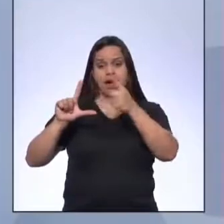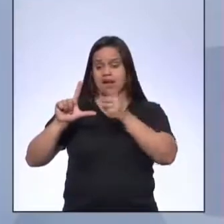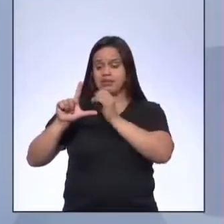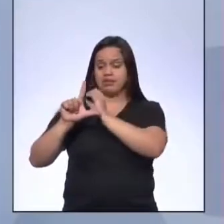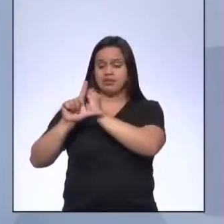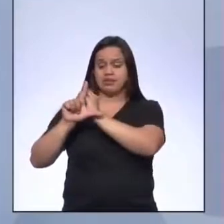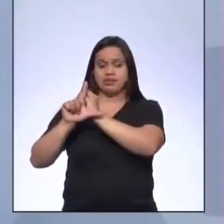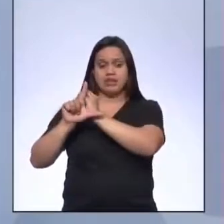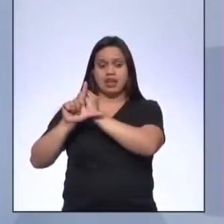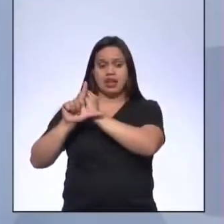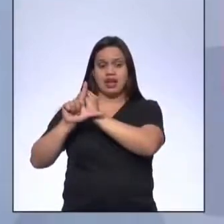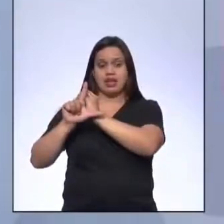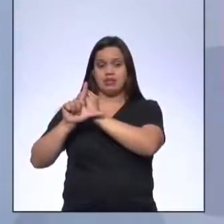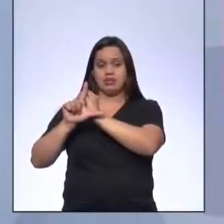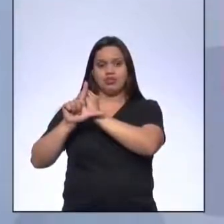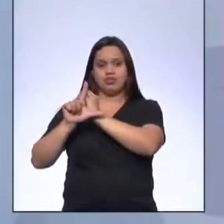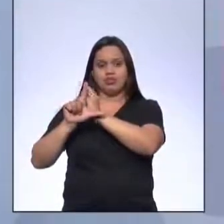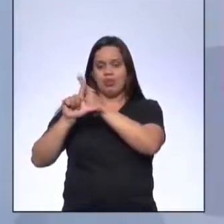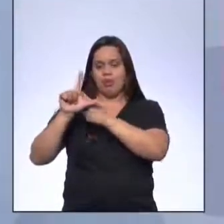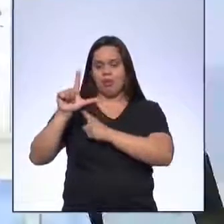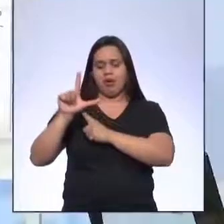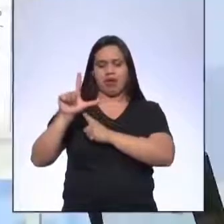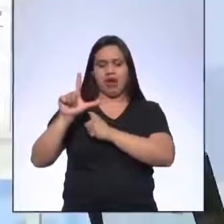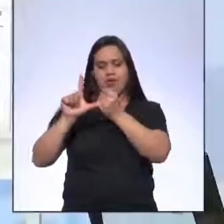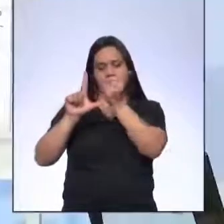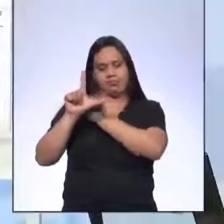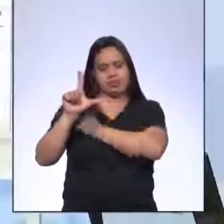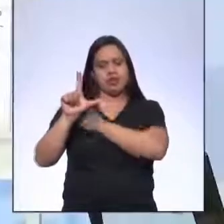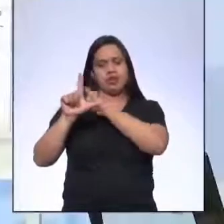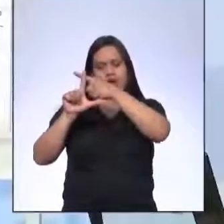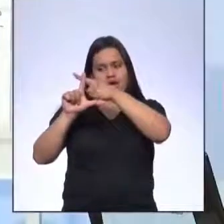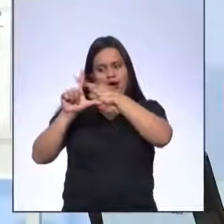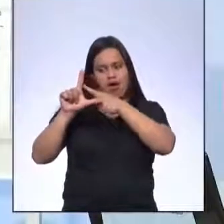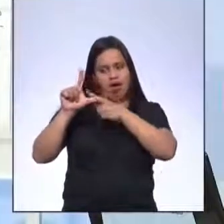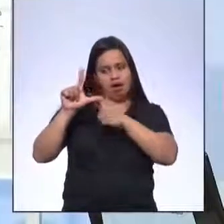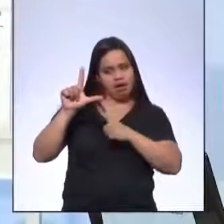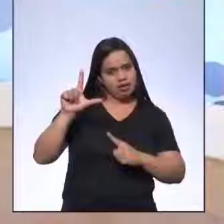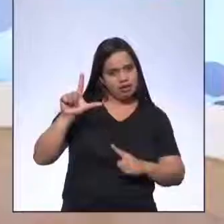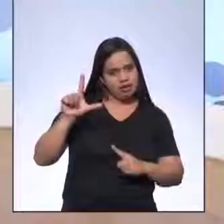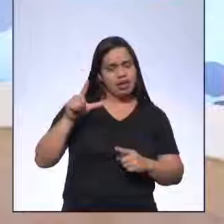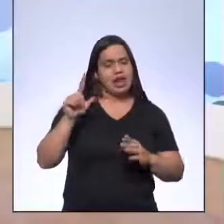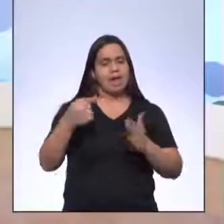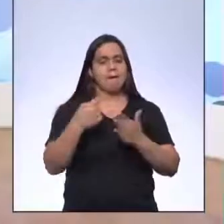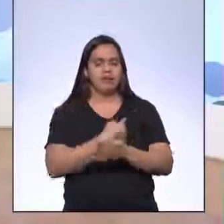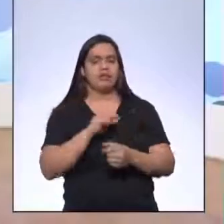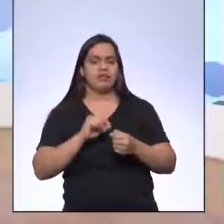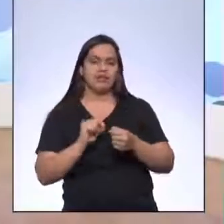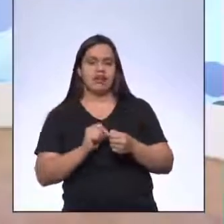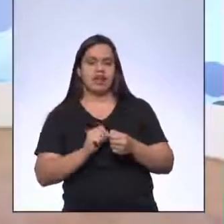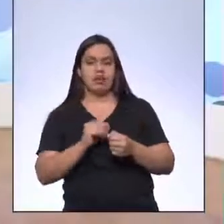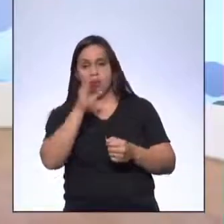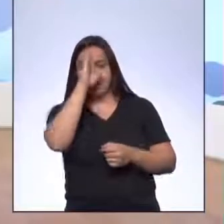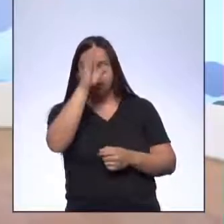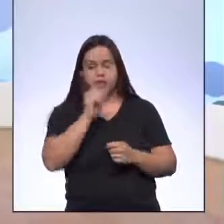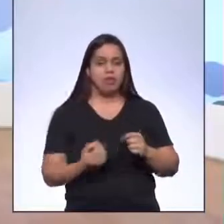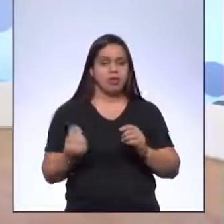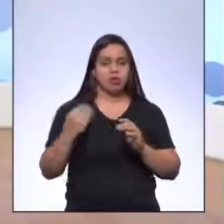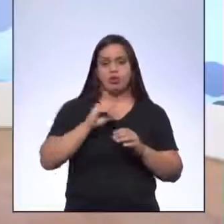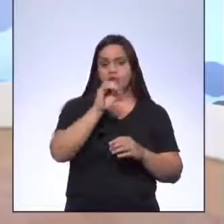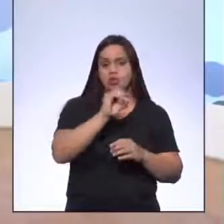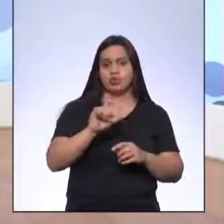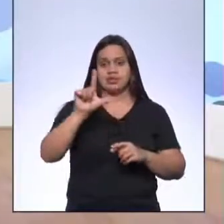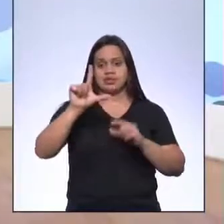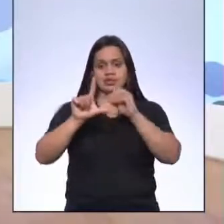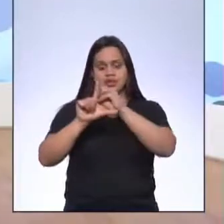ele não passou pelo 00 que foi uma pergunta que fizeram isso Jonas isso mesmo né Então essa é a ideia